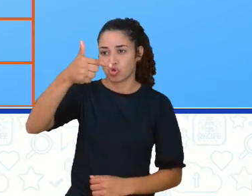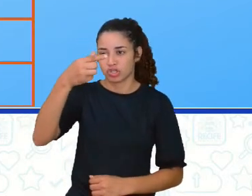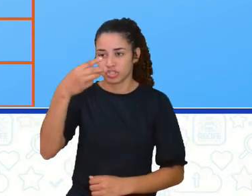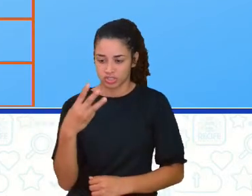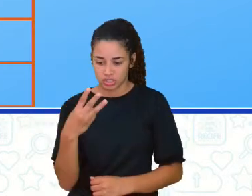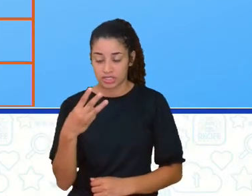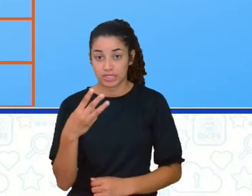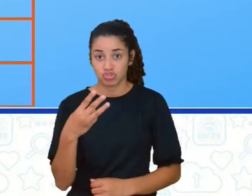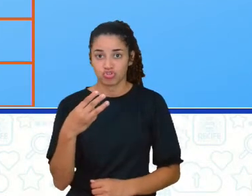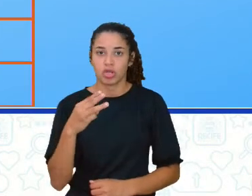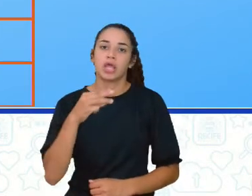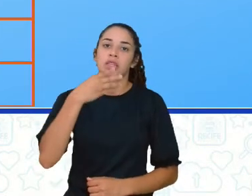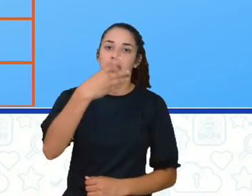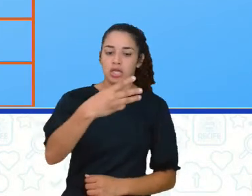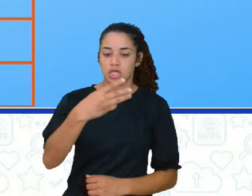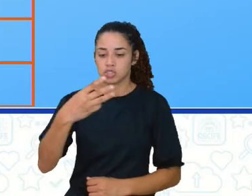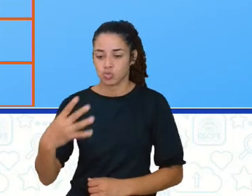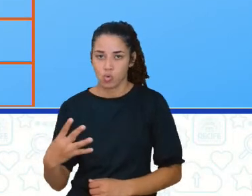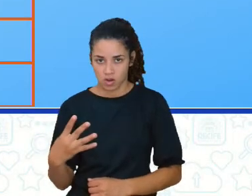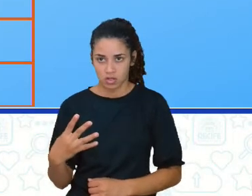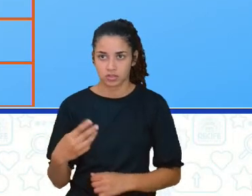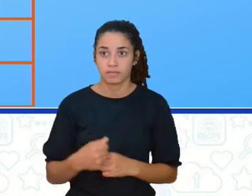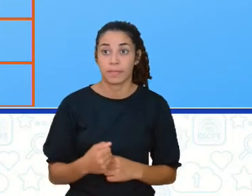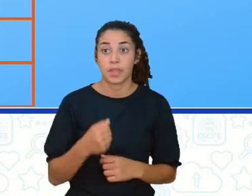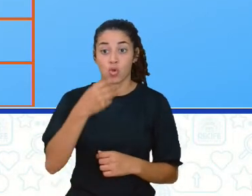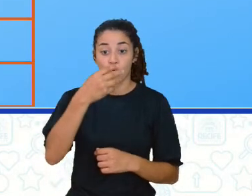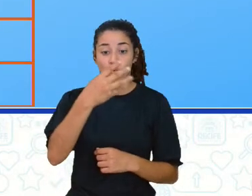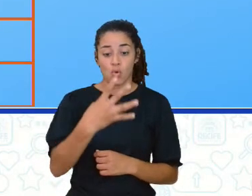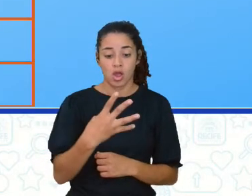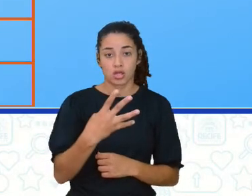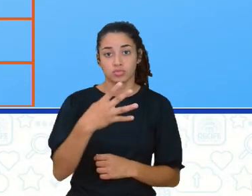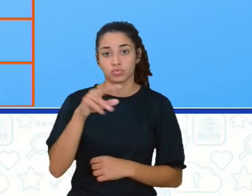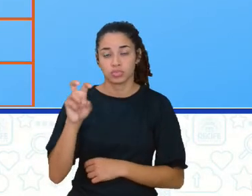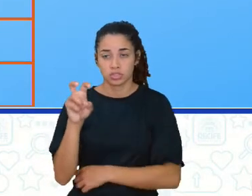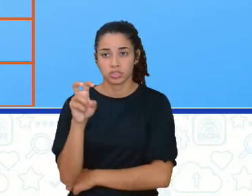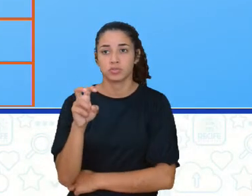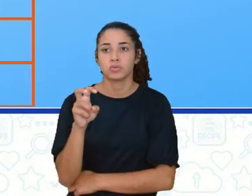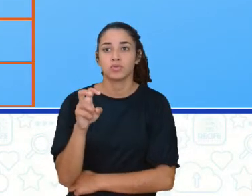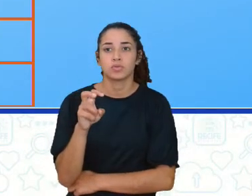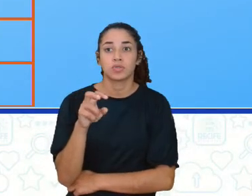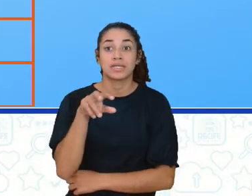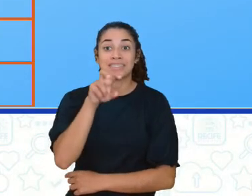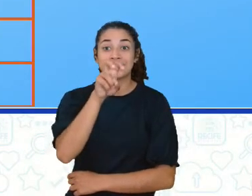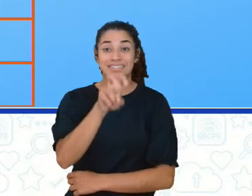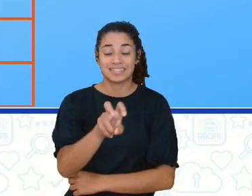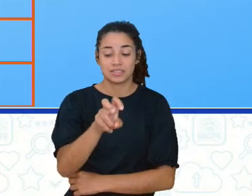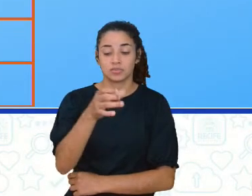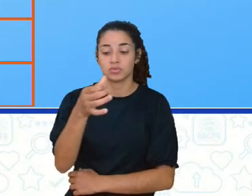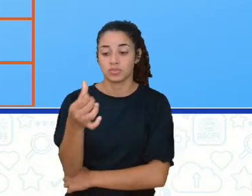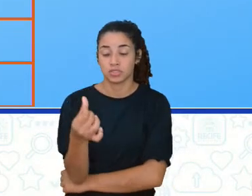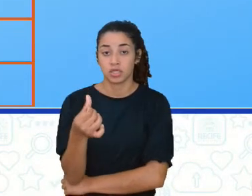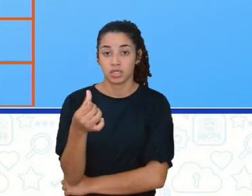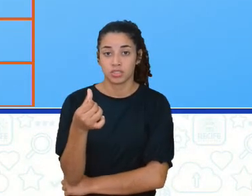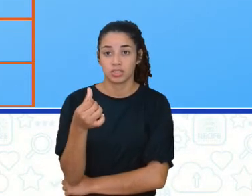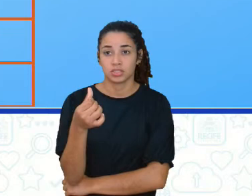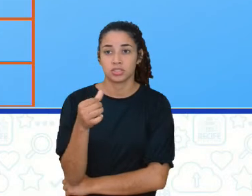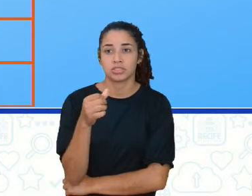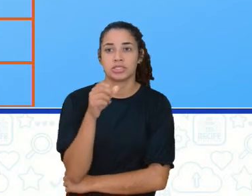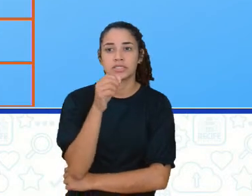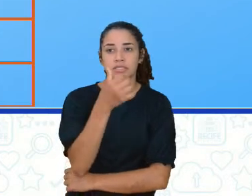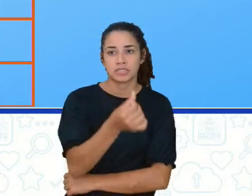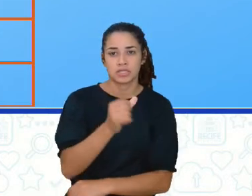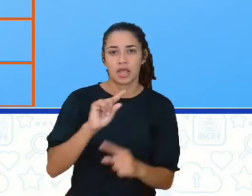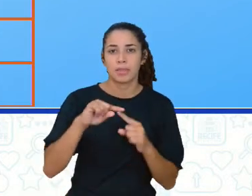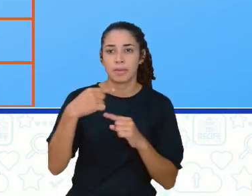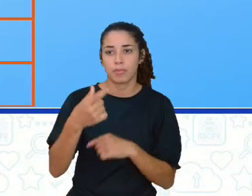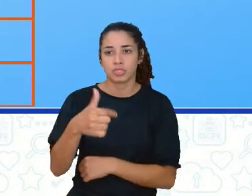3, 4, 4, 5, 5, 6, 6,